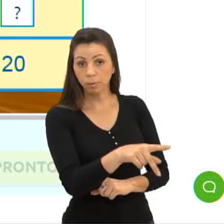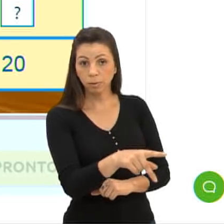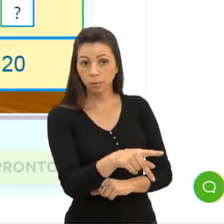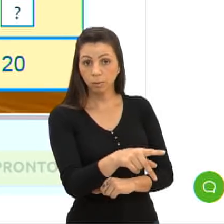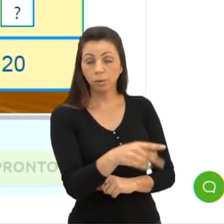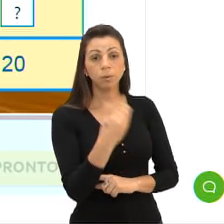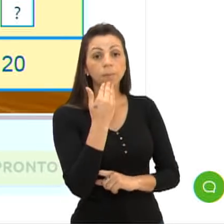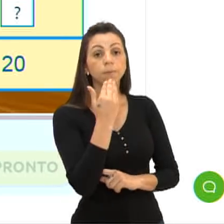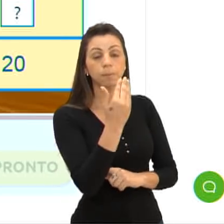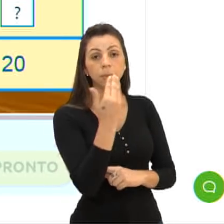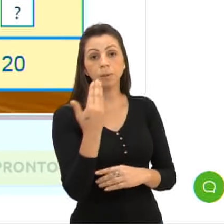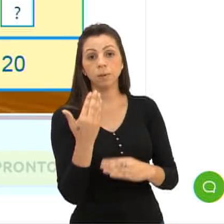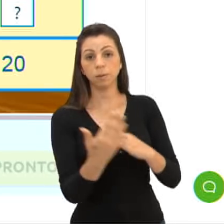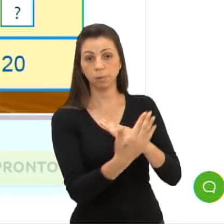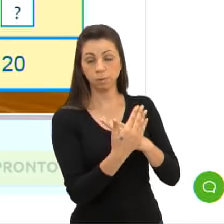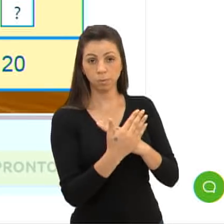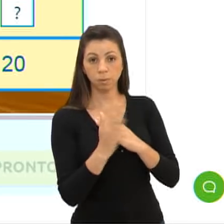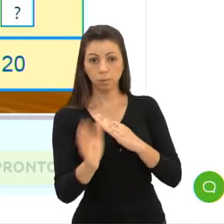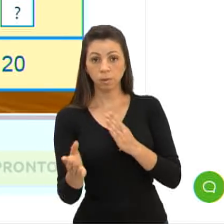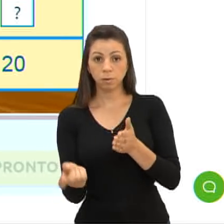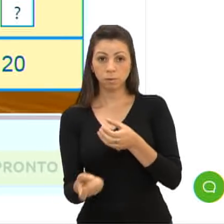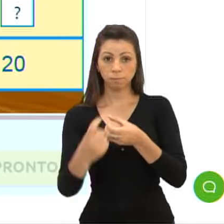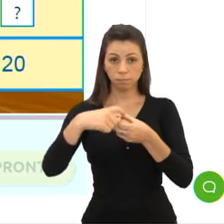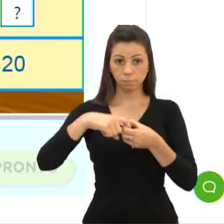professores. A gente já volta.